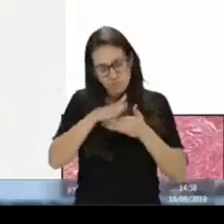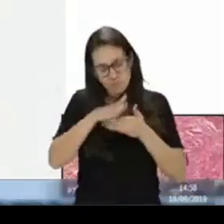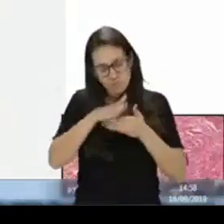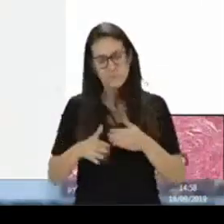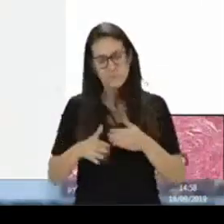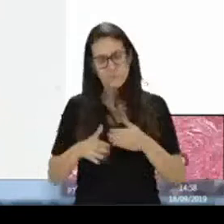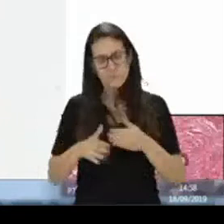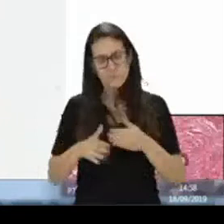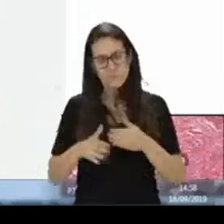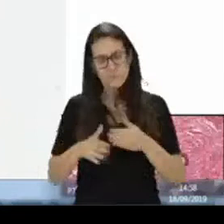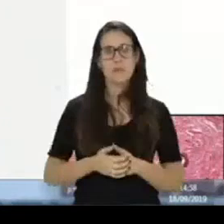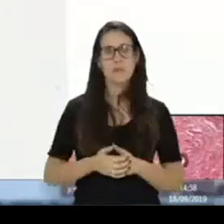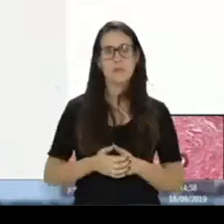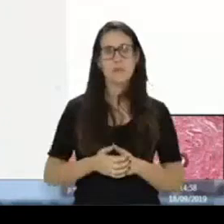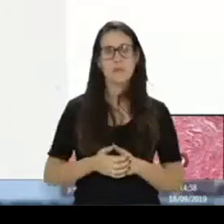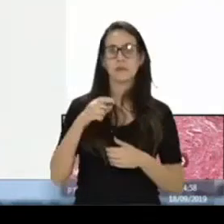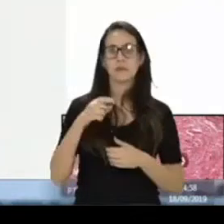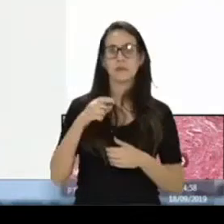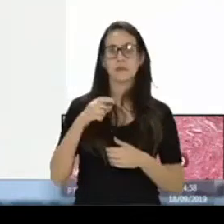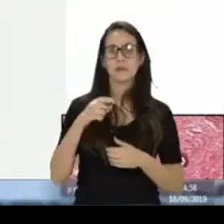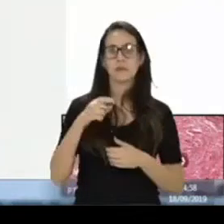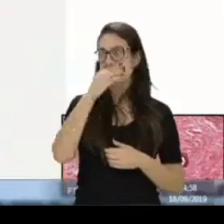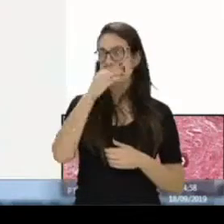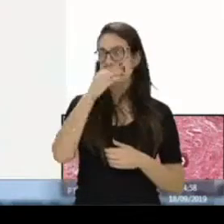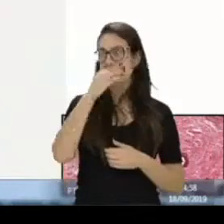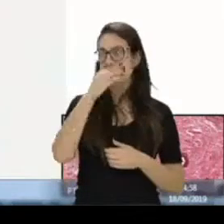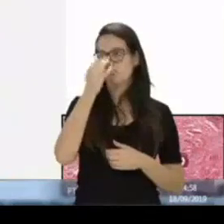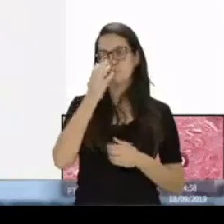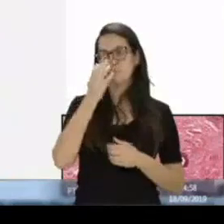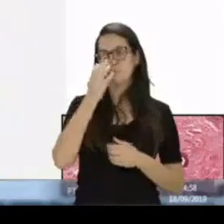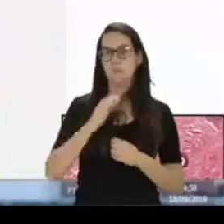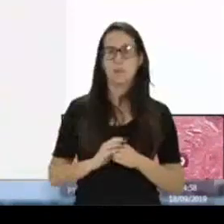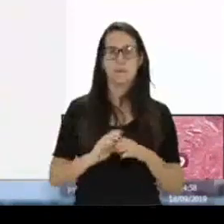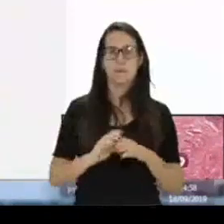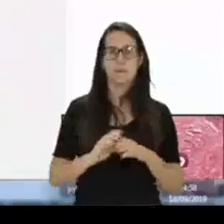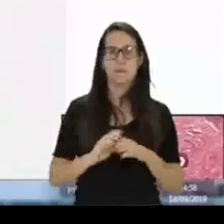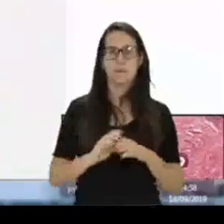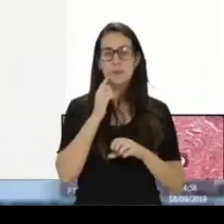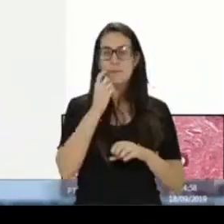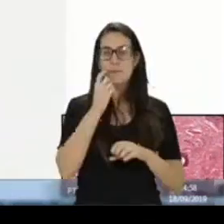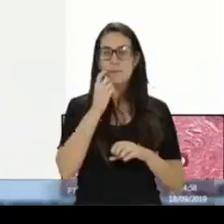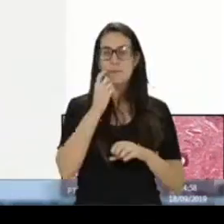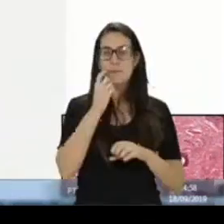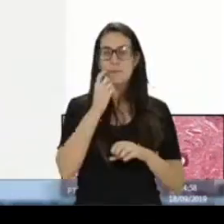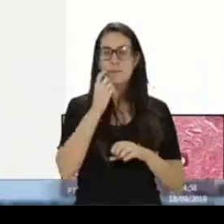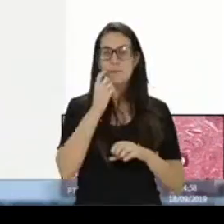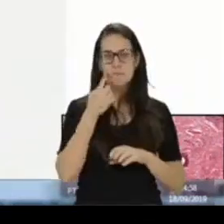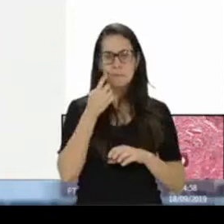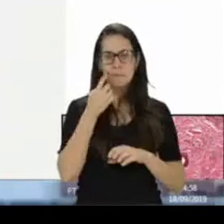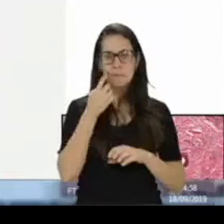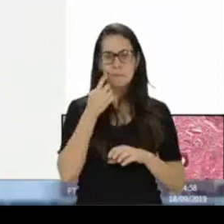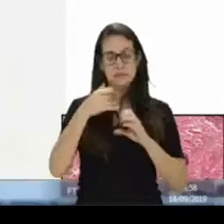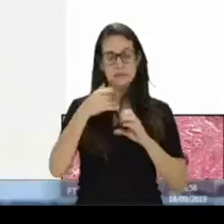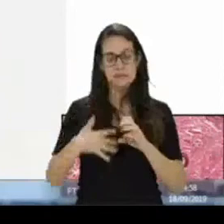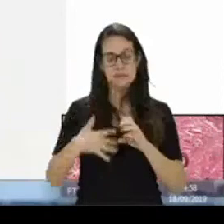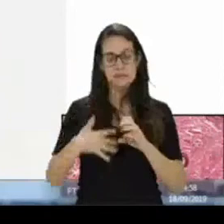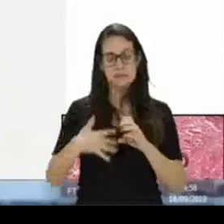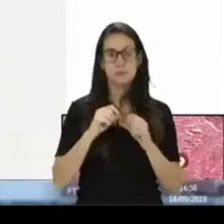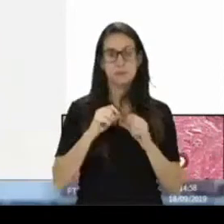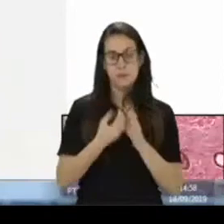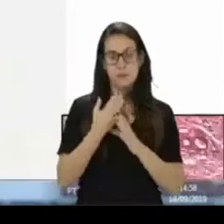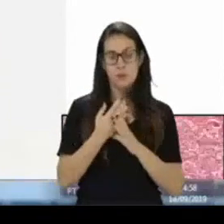tenho uma região, a bochecha, assim como as estruturas da boca, ela possui uma característica